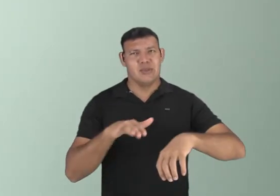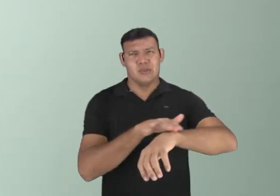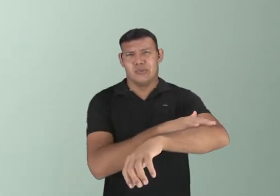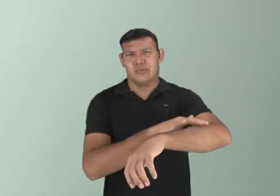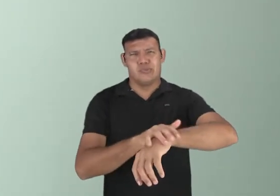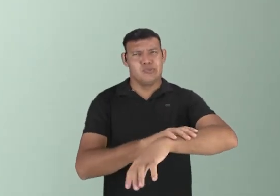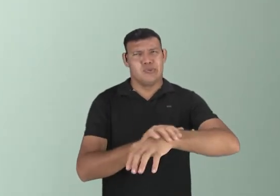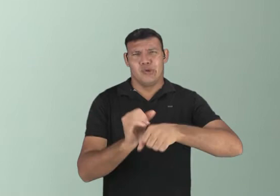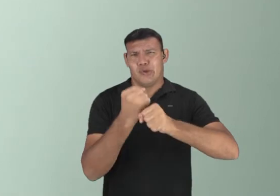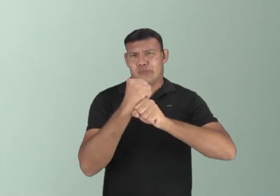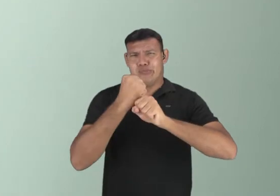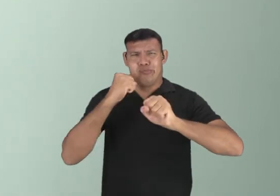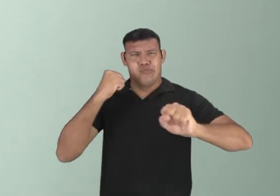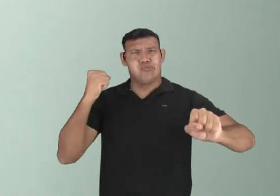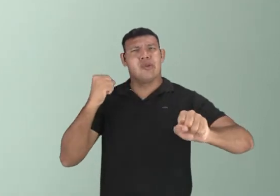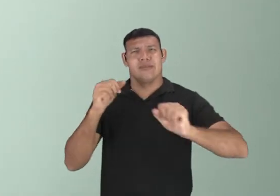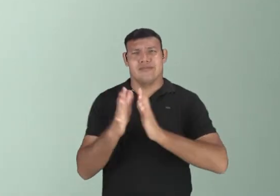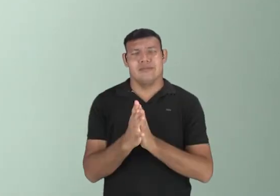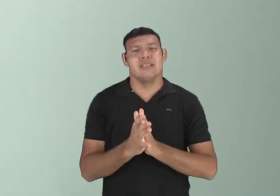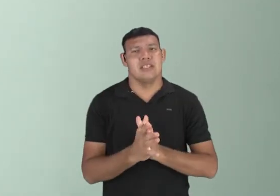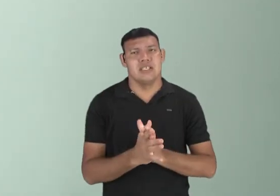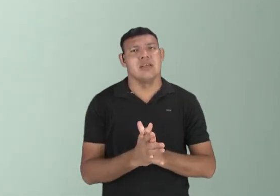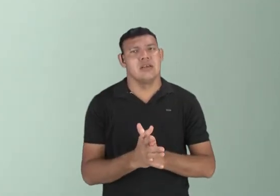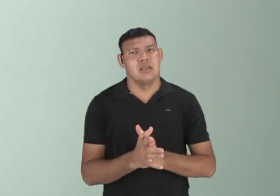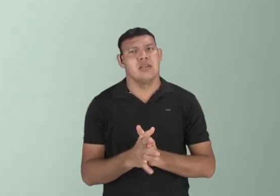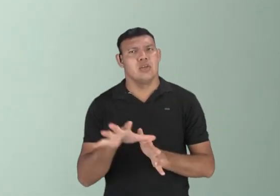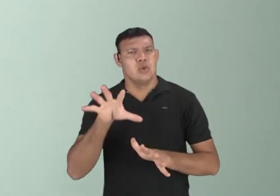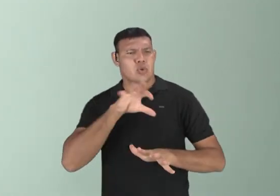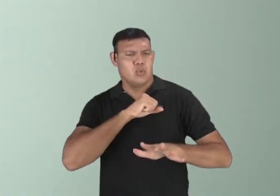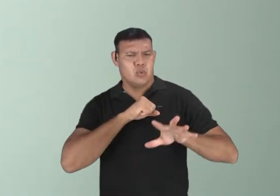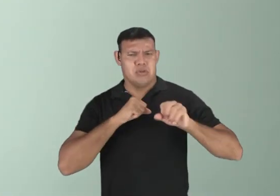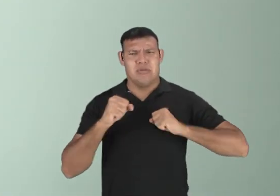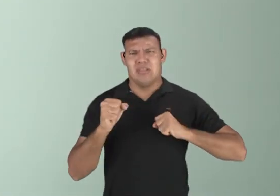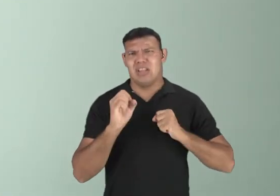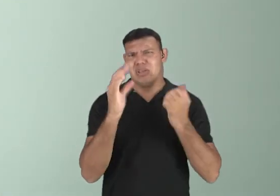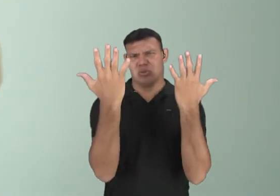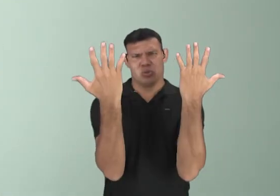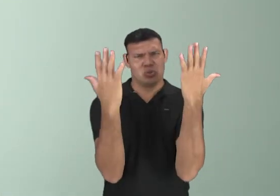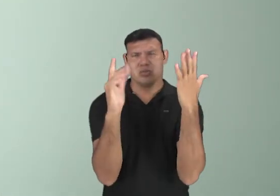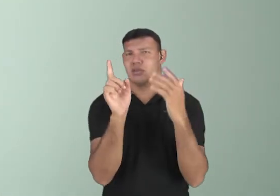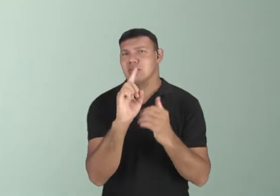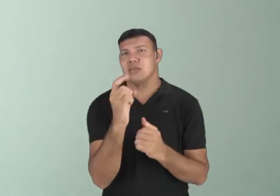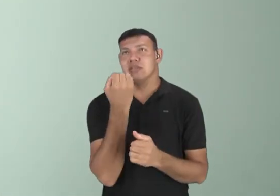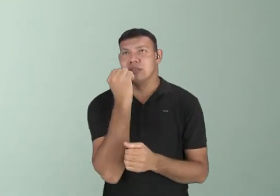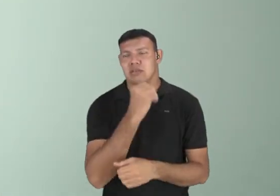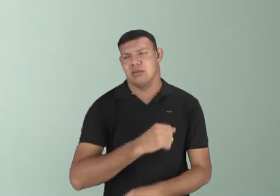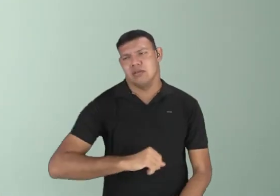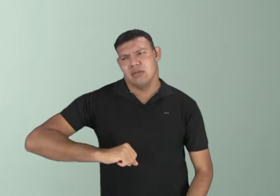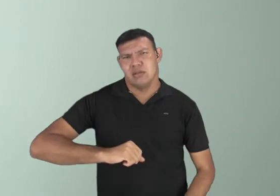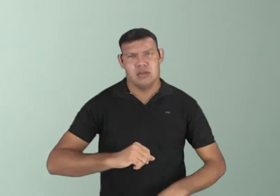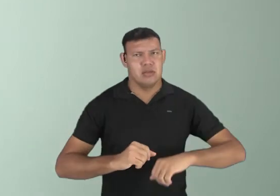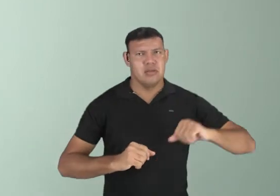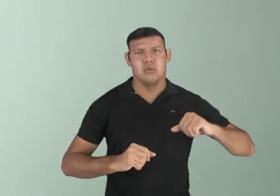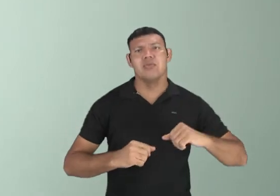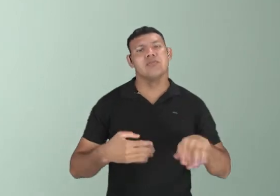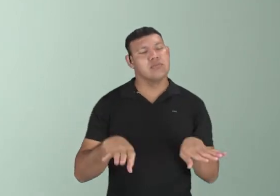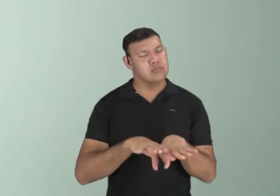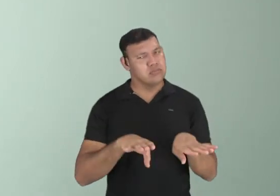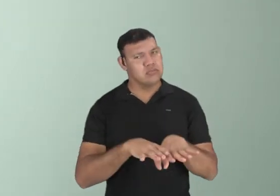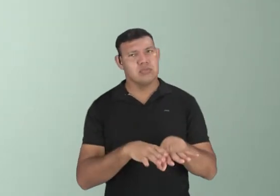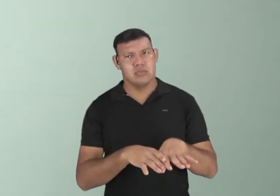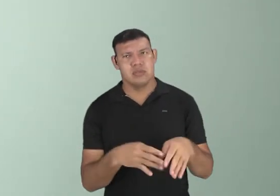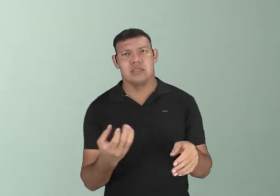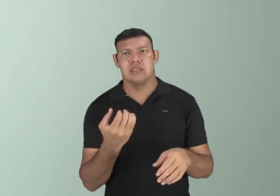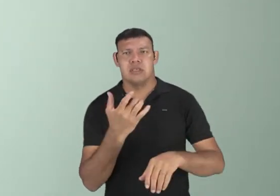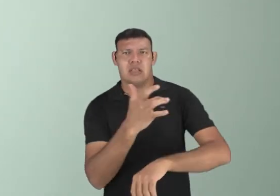grande, então não é só, a gente não consegue sentir só com as mãos, por exemplo. Se eu toco com o braço em algum lugar, eu também estou sentindo. Se eu